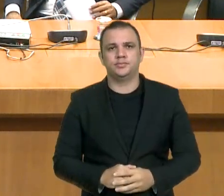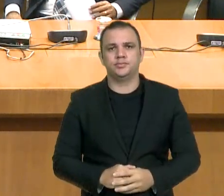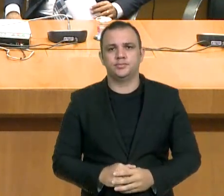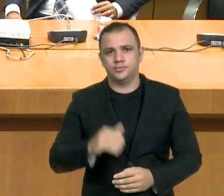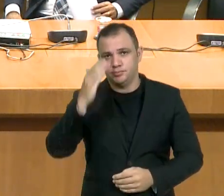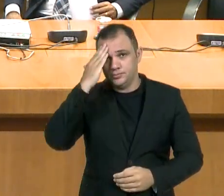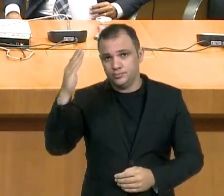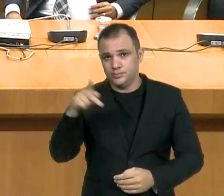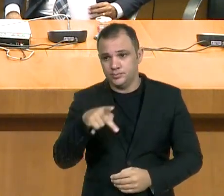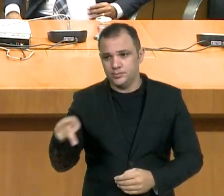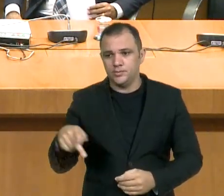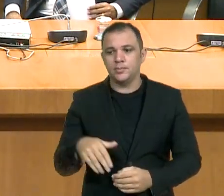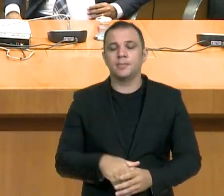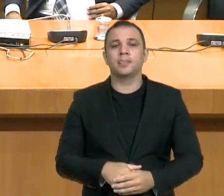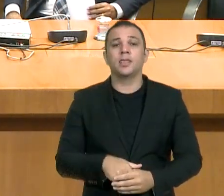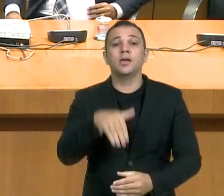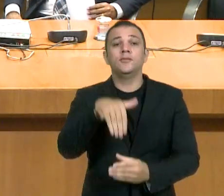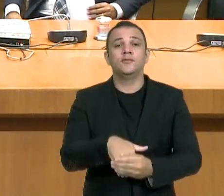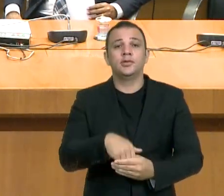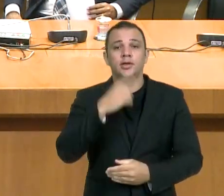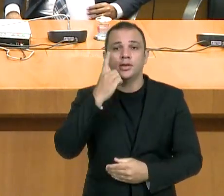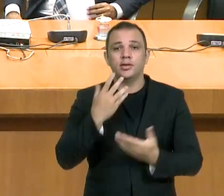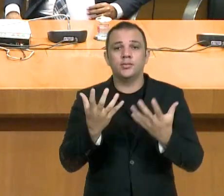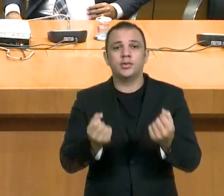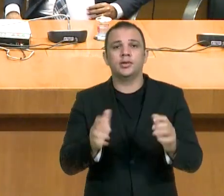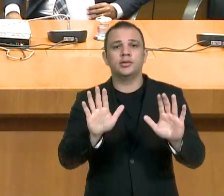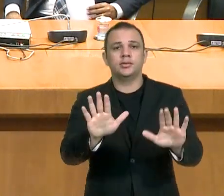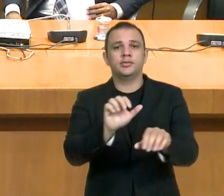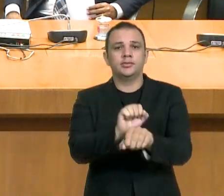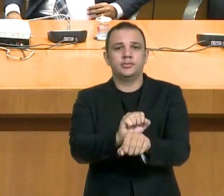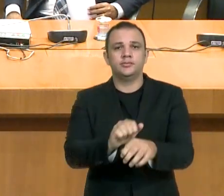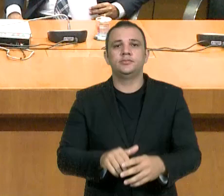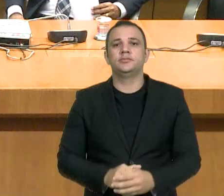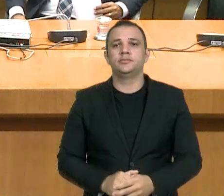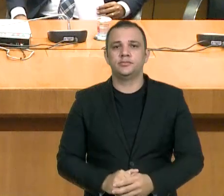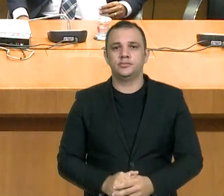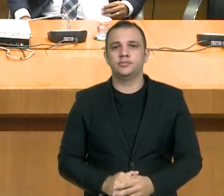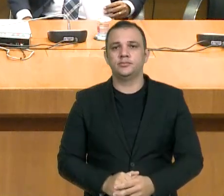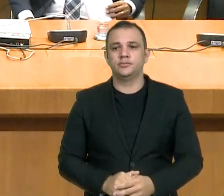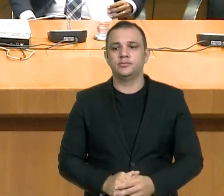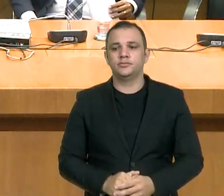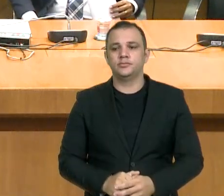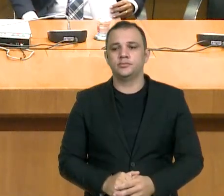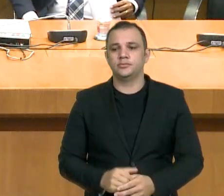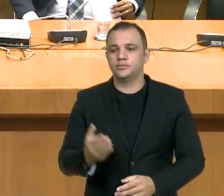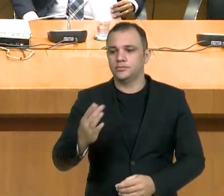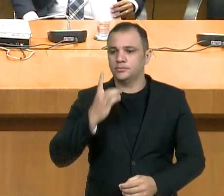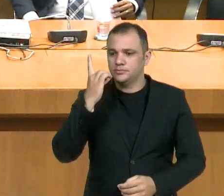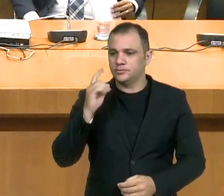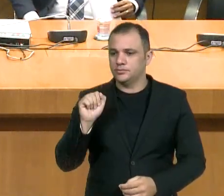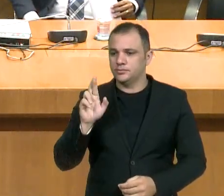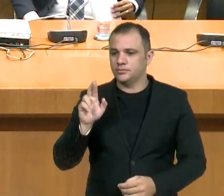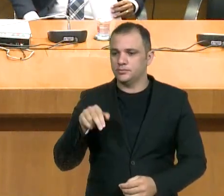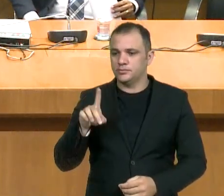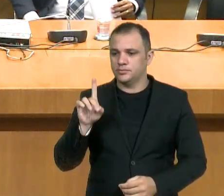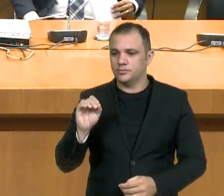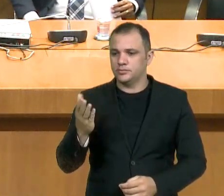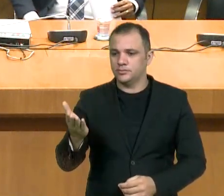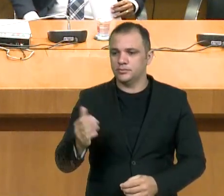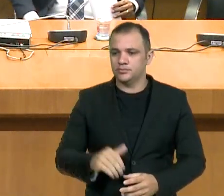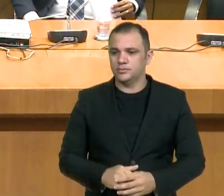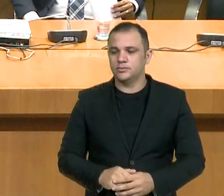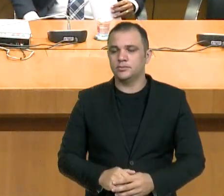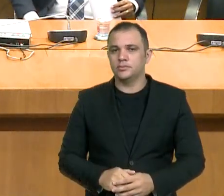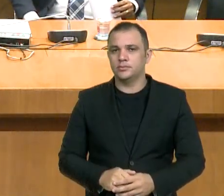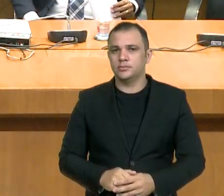deputadas e os senhores deputados que aprovam, permaneçam como estão. Deputado Arnaldo, quer falar? Uma palavra,